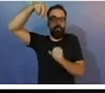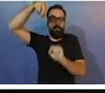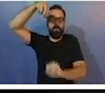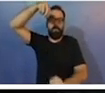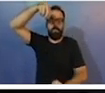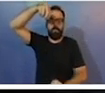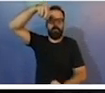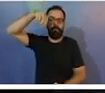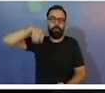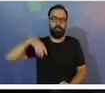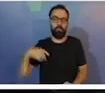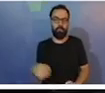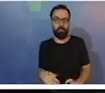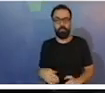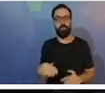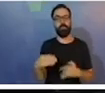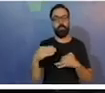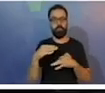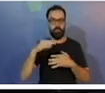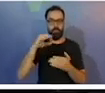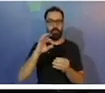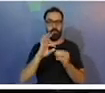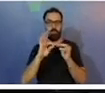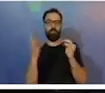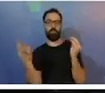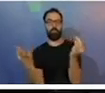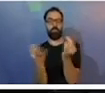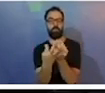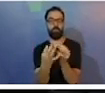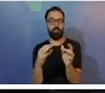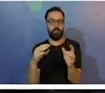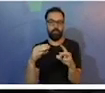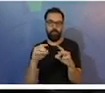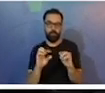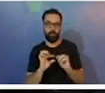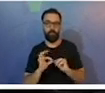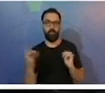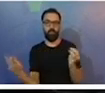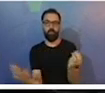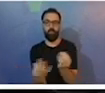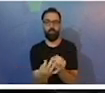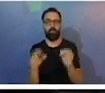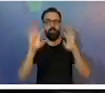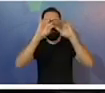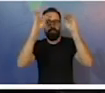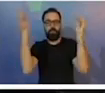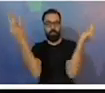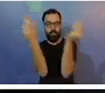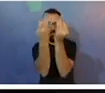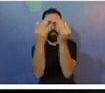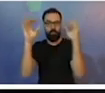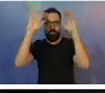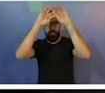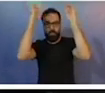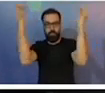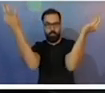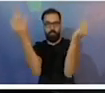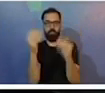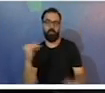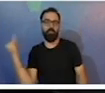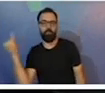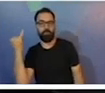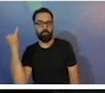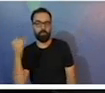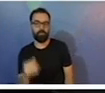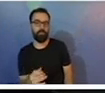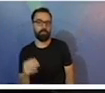que, depois do Equador, nós temos outros paralelos muito importantes.